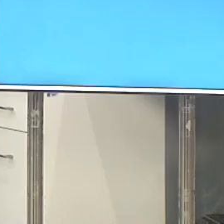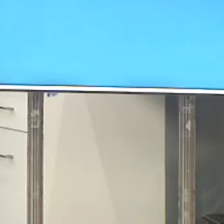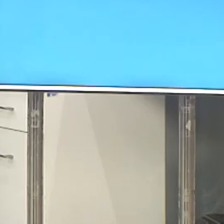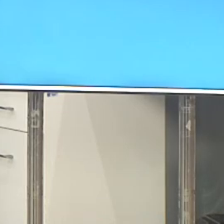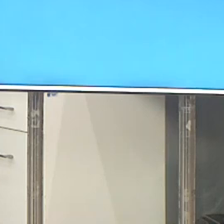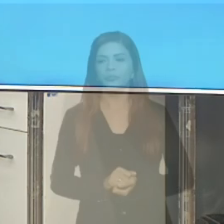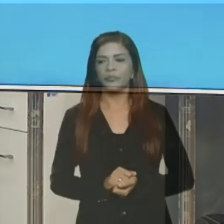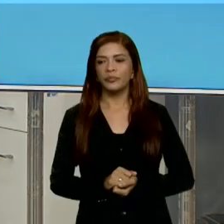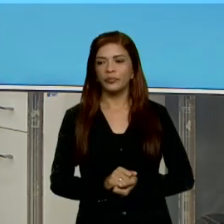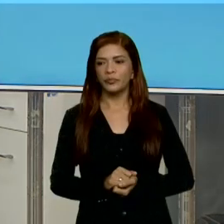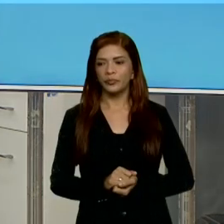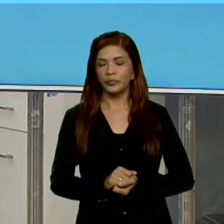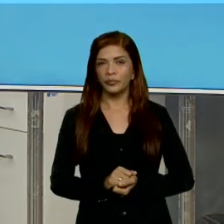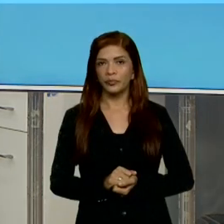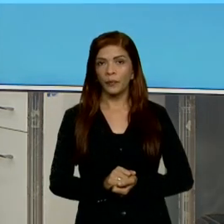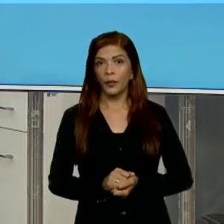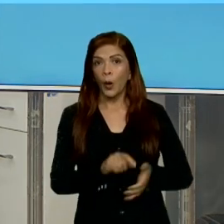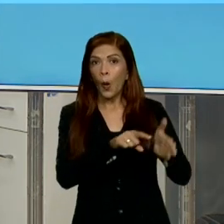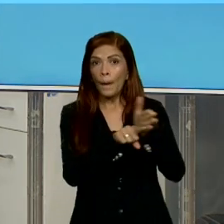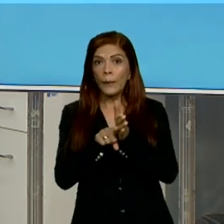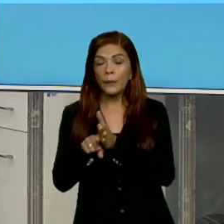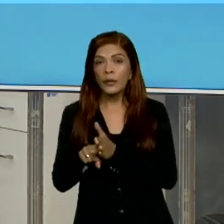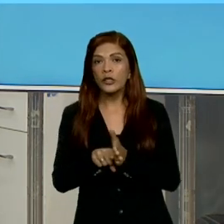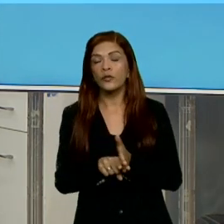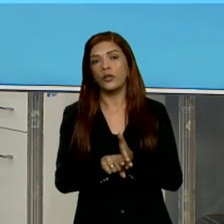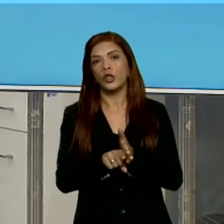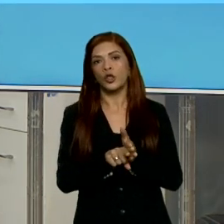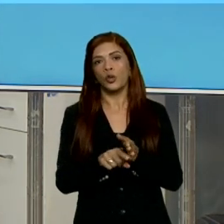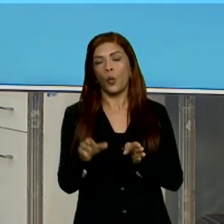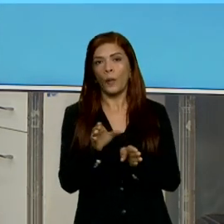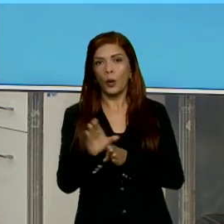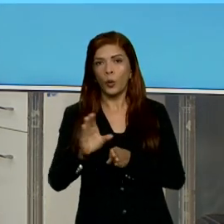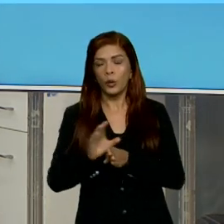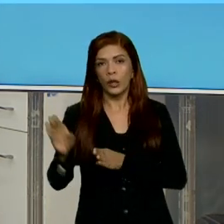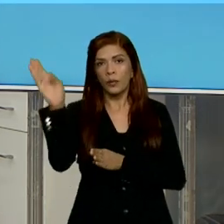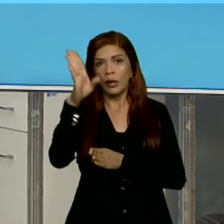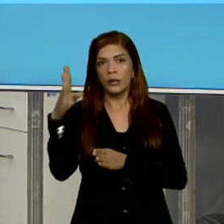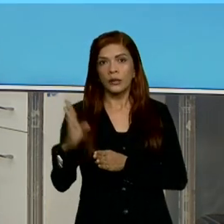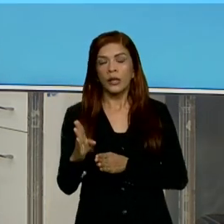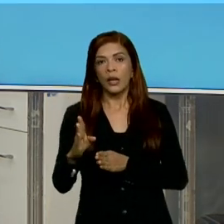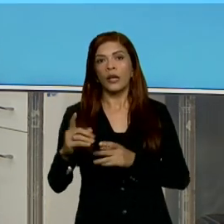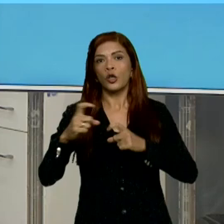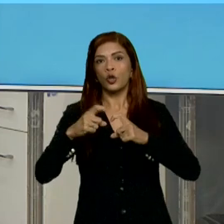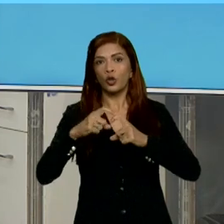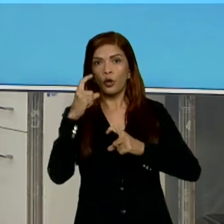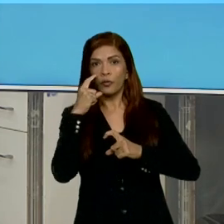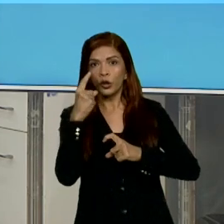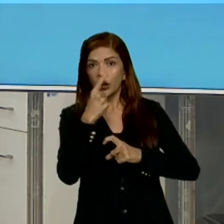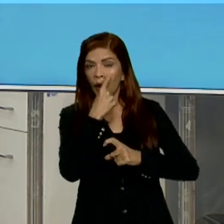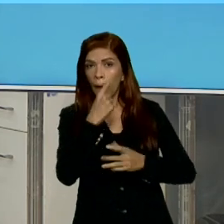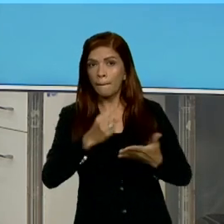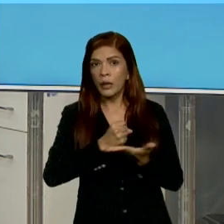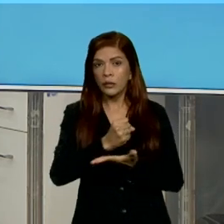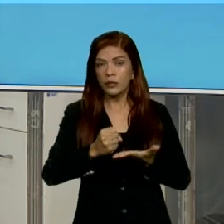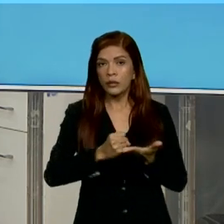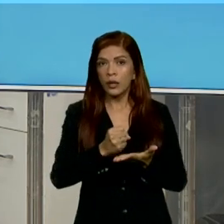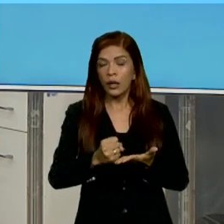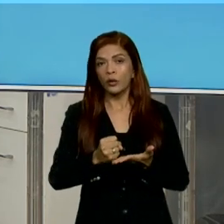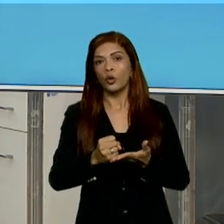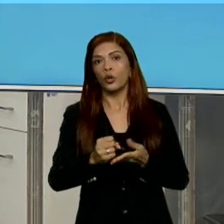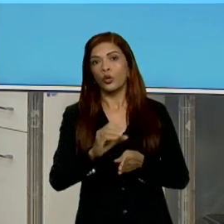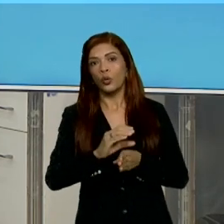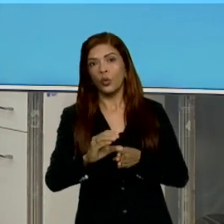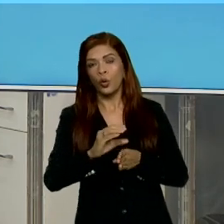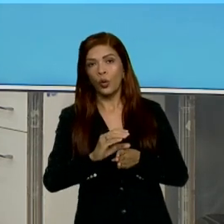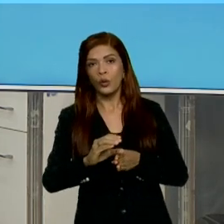já um levantamento feito pelo conselho brasileiro de oftalmologia com com base nas informações do Conselho Nacional de